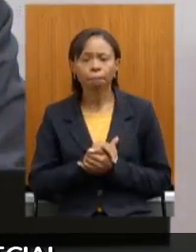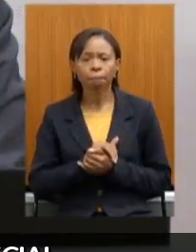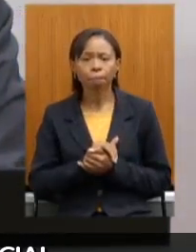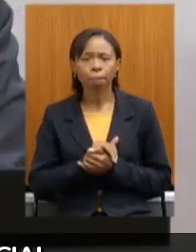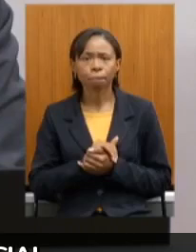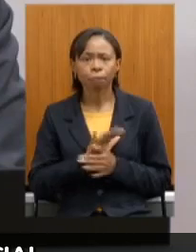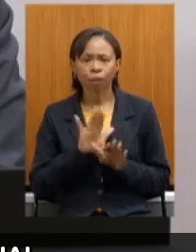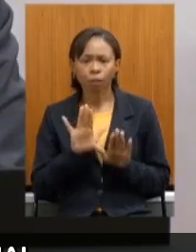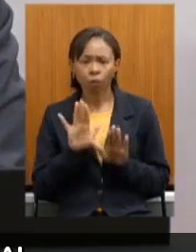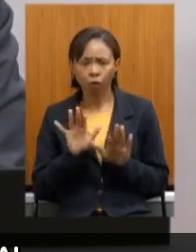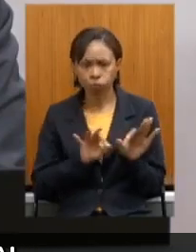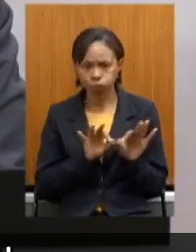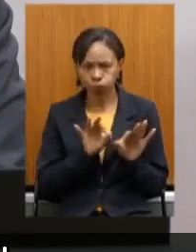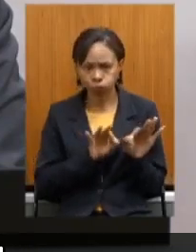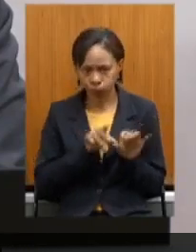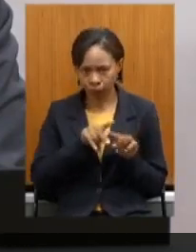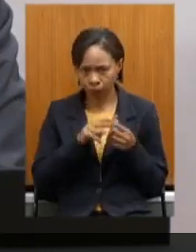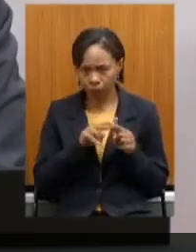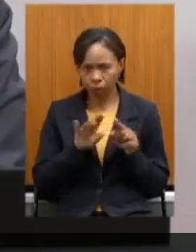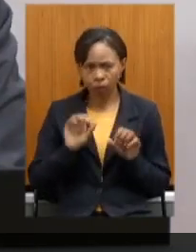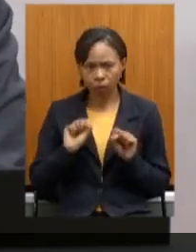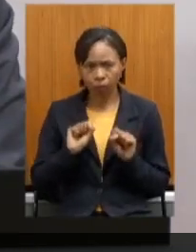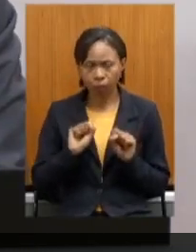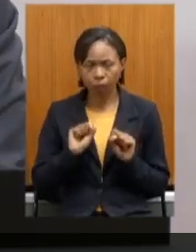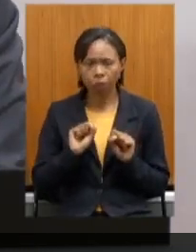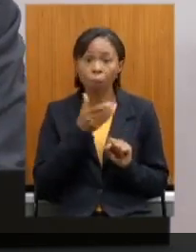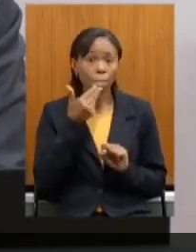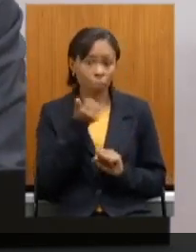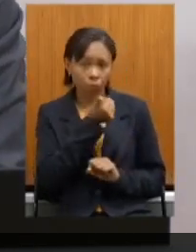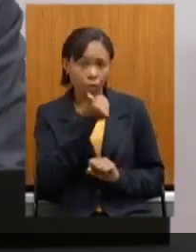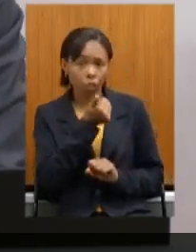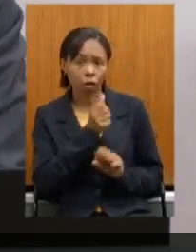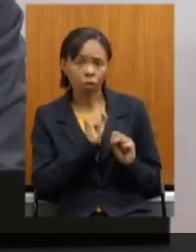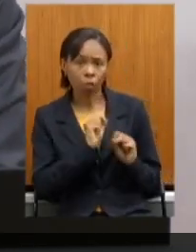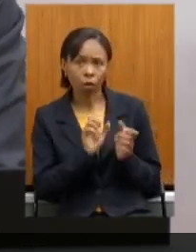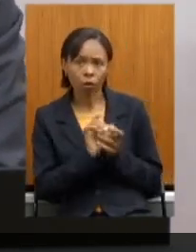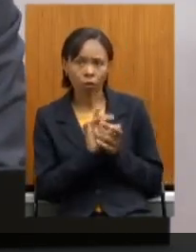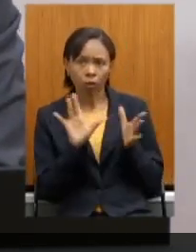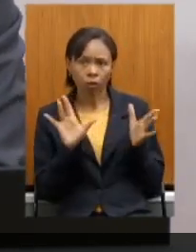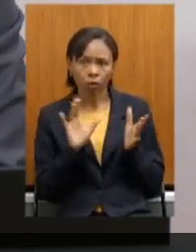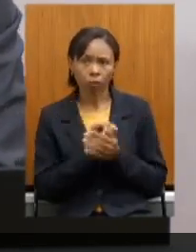Deixa eu tentar ajustar aqui, presidente. Melhorou, deputado. Pode ficar à vontade.